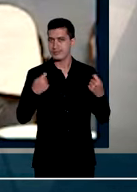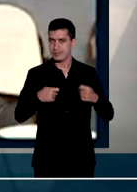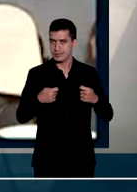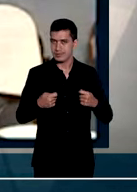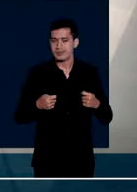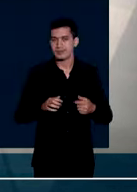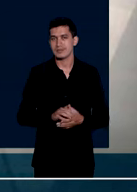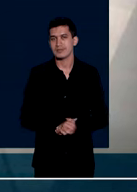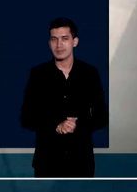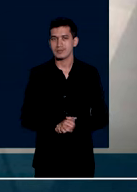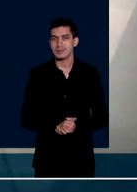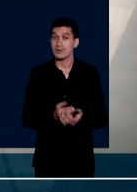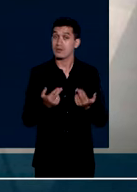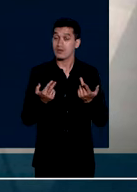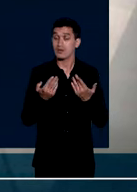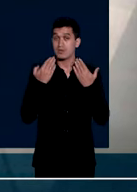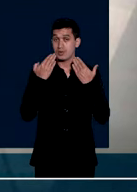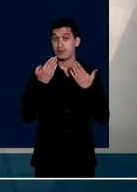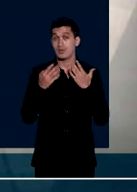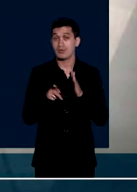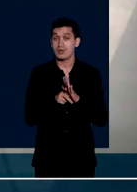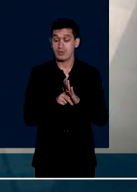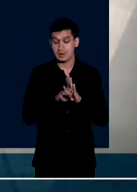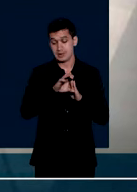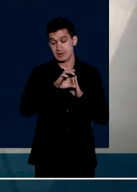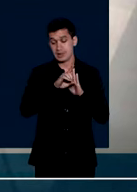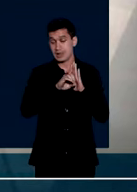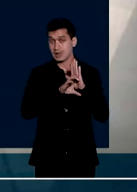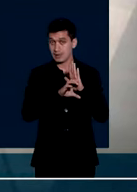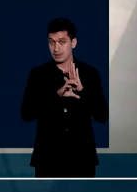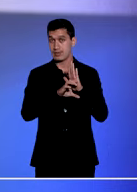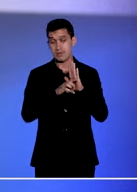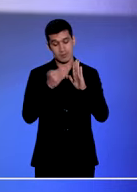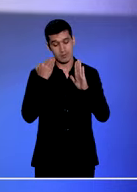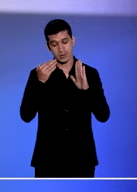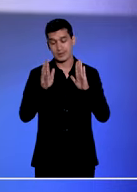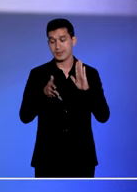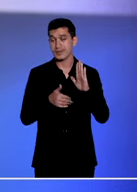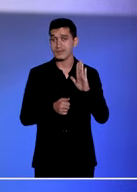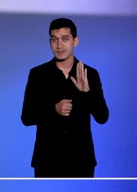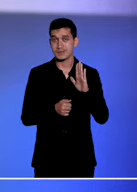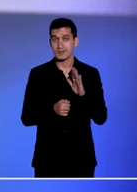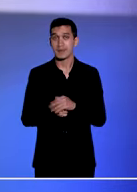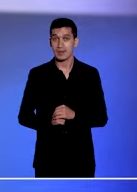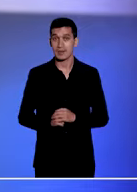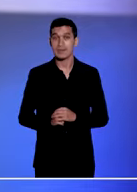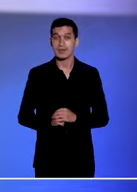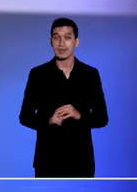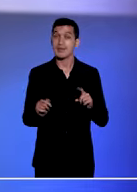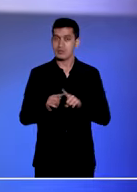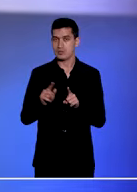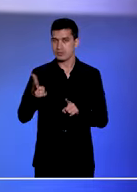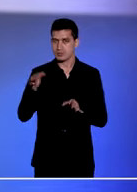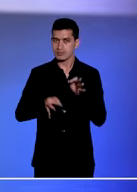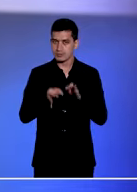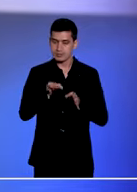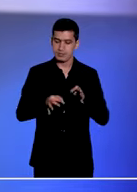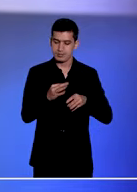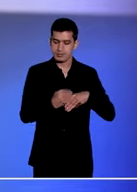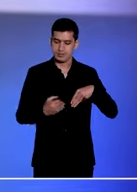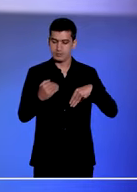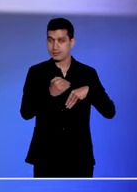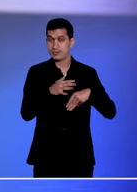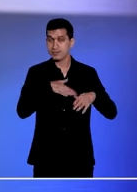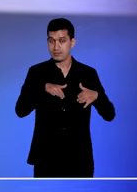de segurança conforme prevê o Código de Defesa do Consumidor em em outro julgamento Os ministros da terceira turma